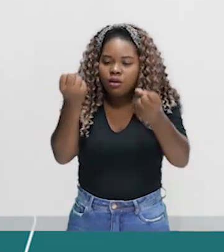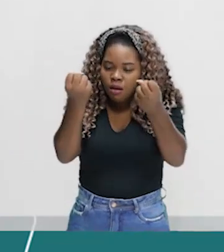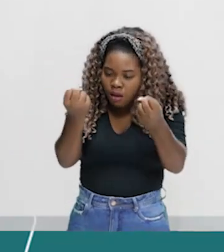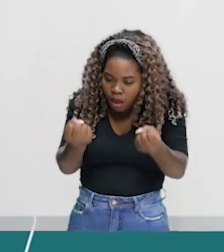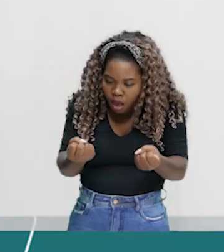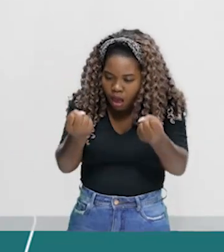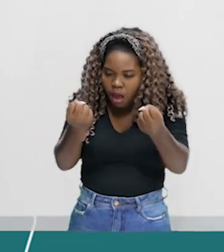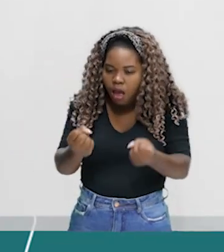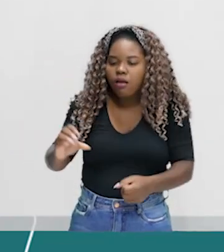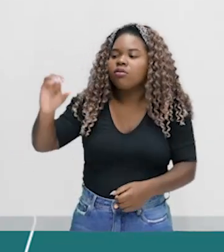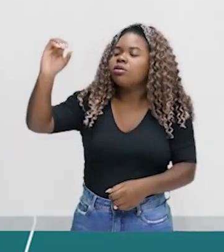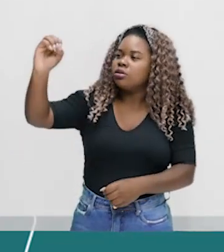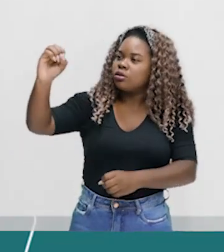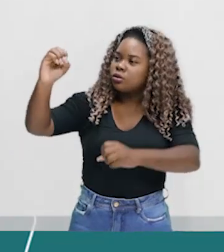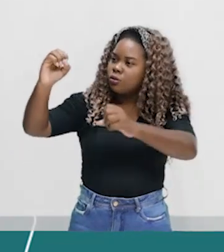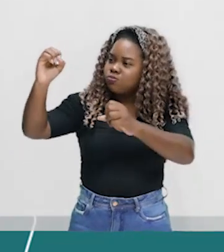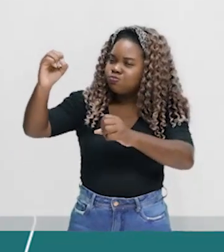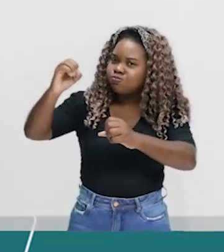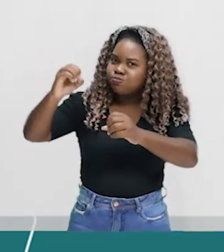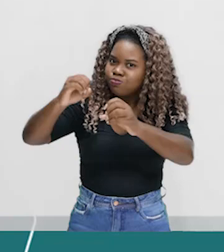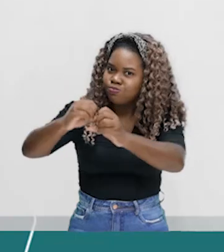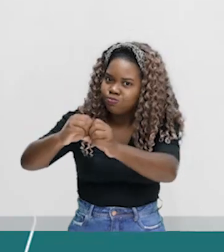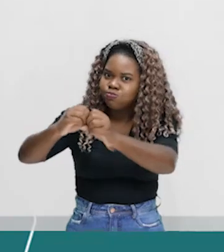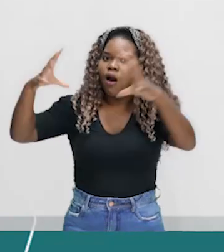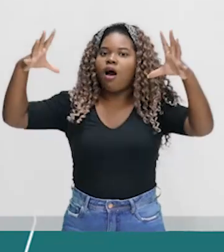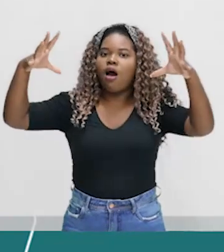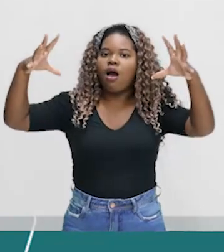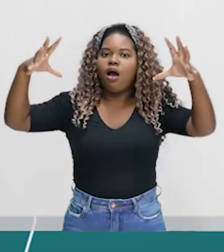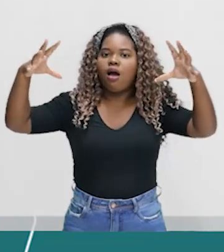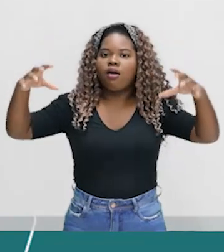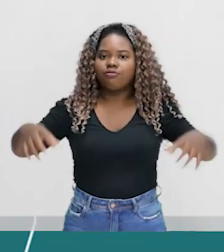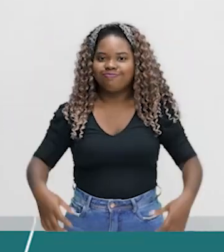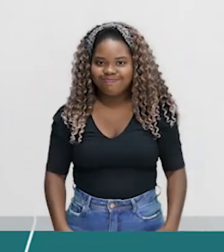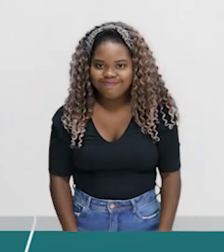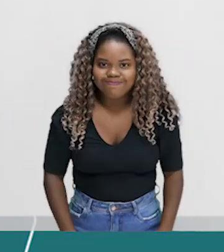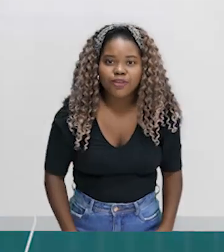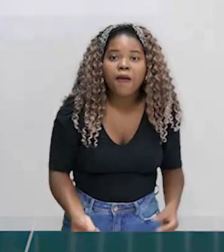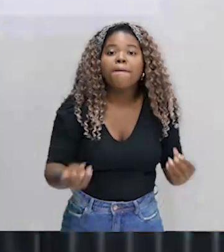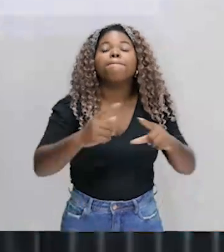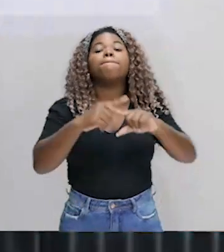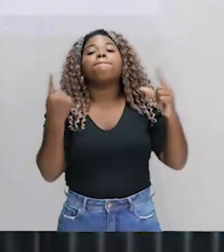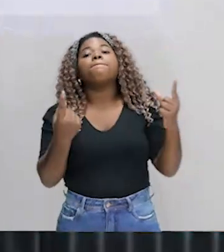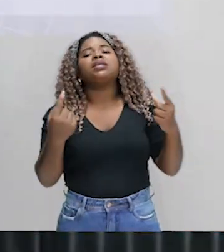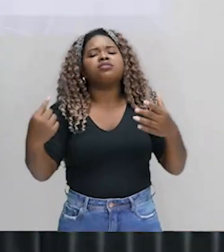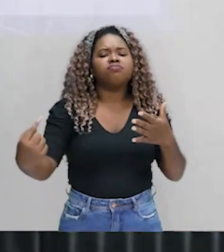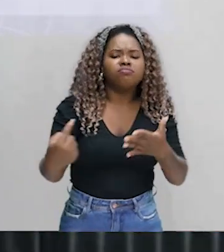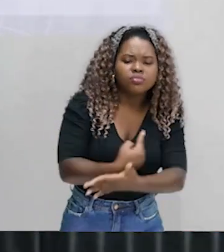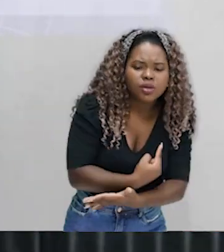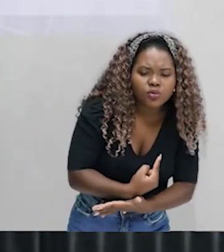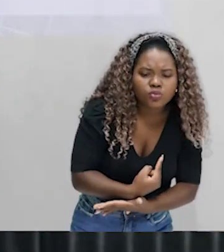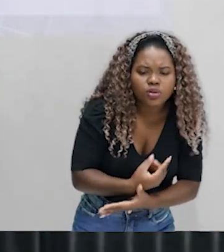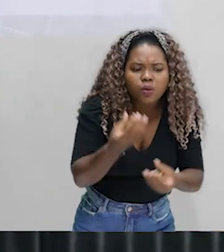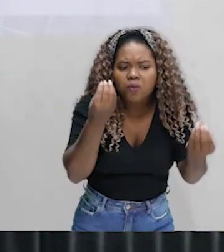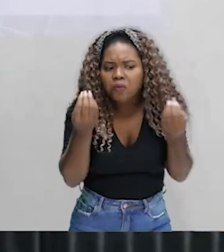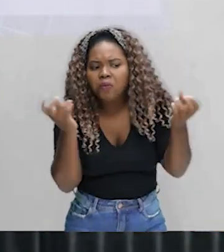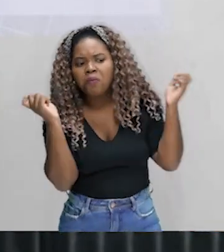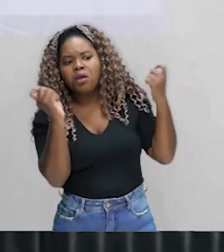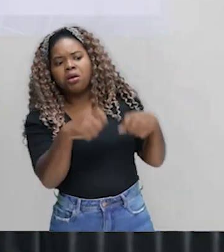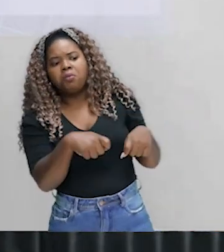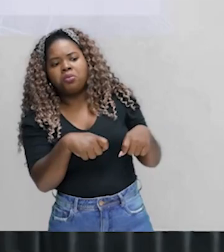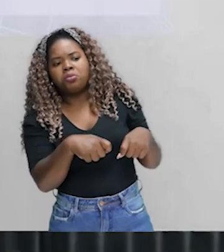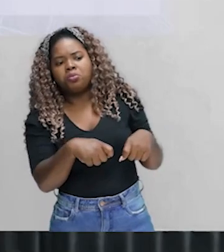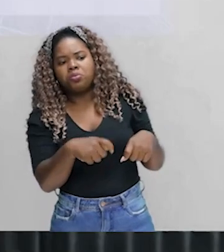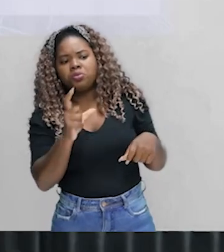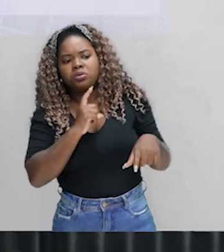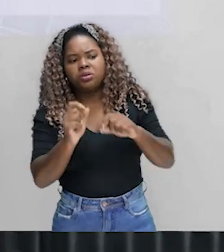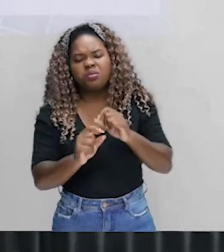ali uma grande explosão. Aí você me pergunta, mas como isso é possível, né? Ter um ponto